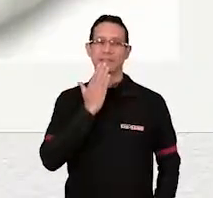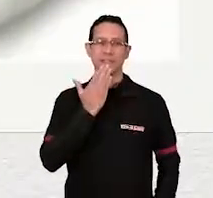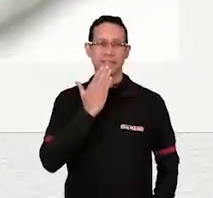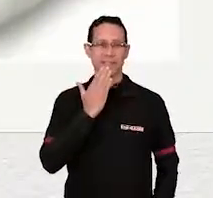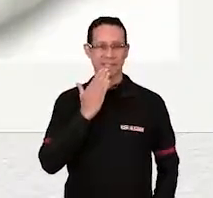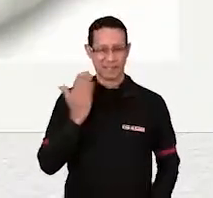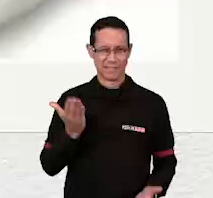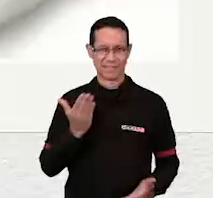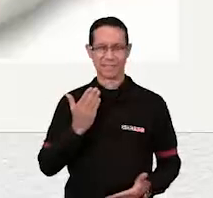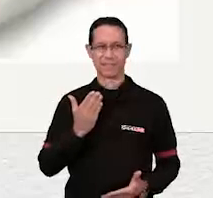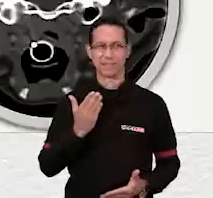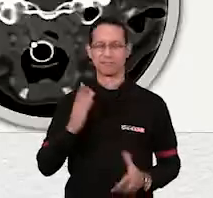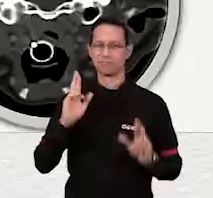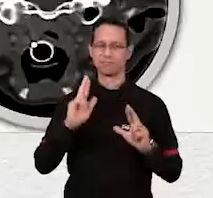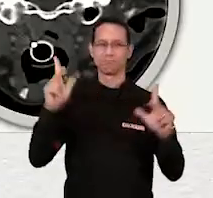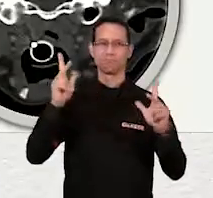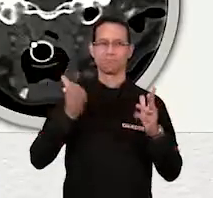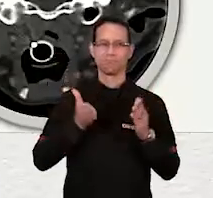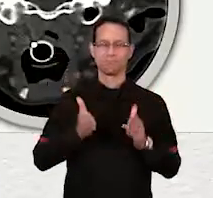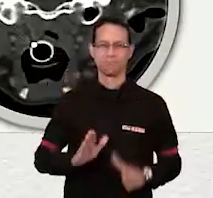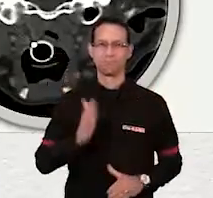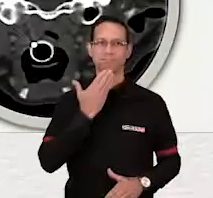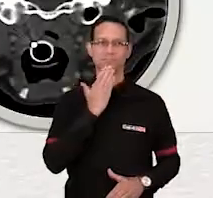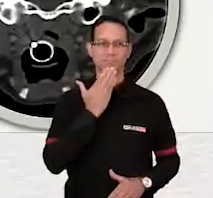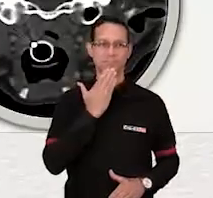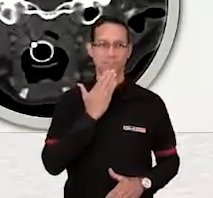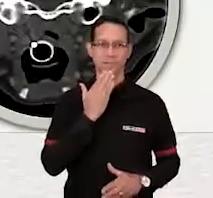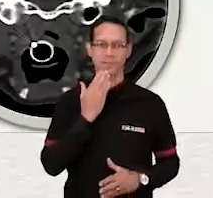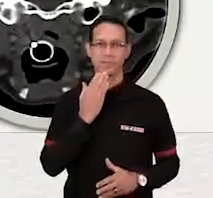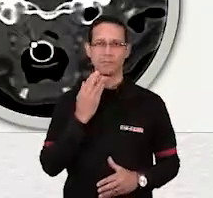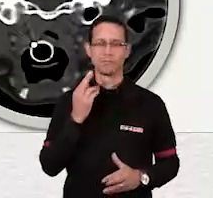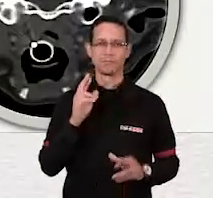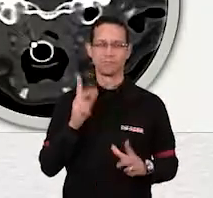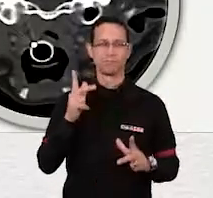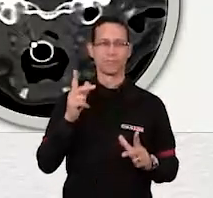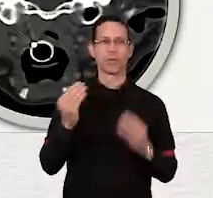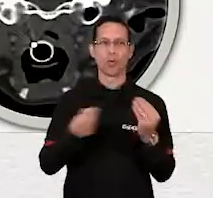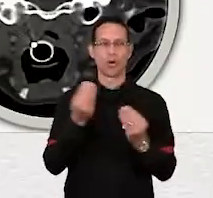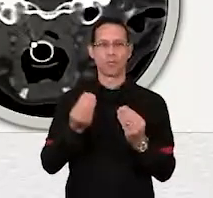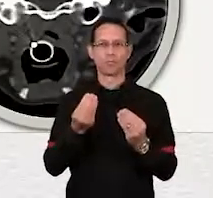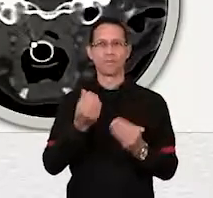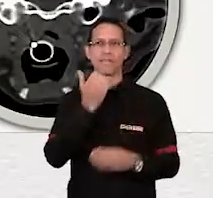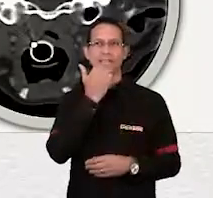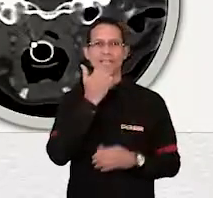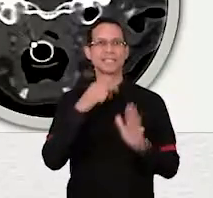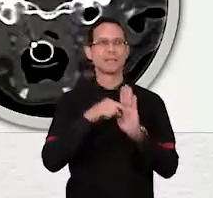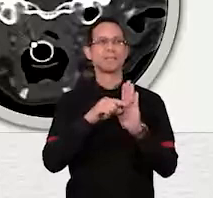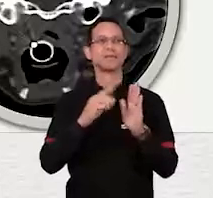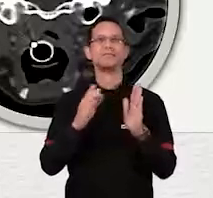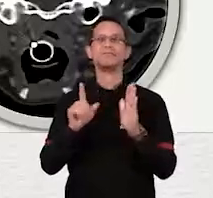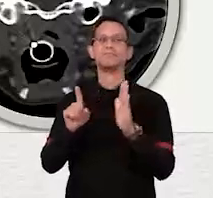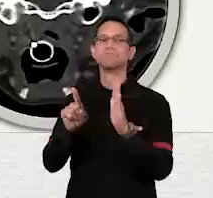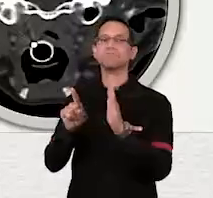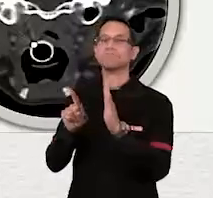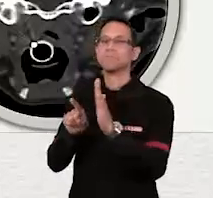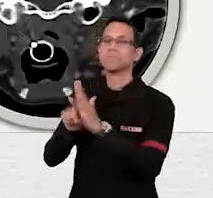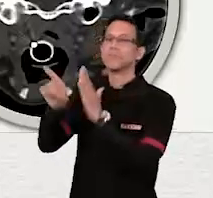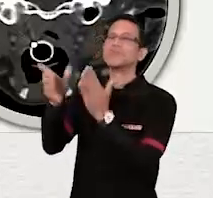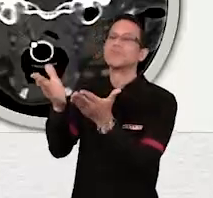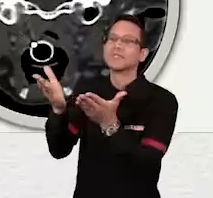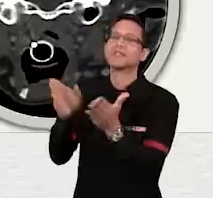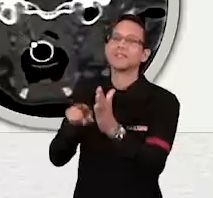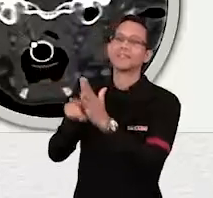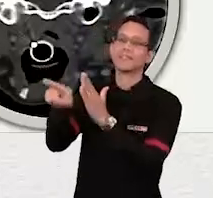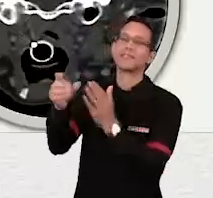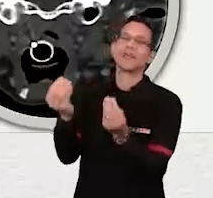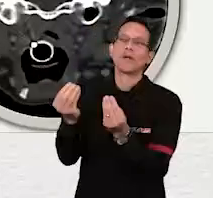Os braquiocefálicos. E quais exames, então? Eu que te pergunto, quais exames que você faria aí?